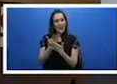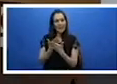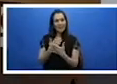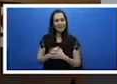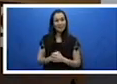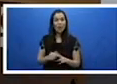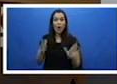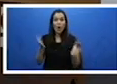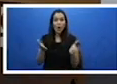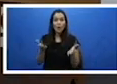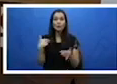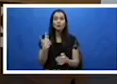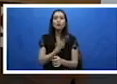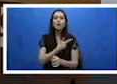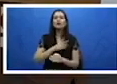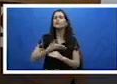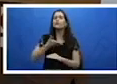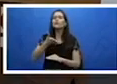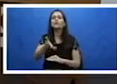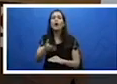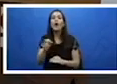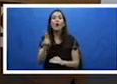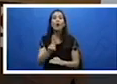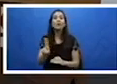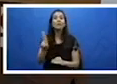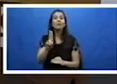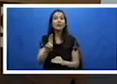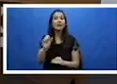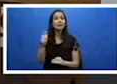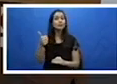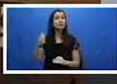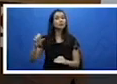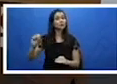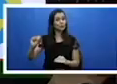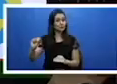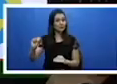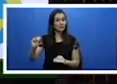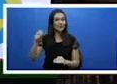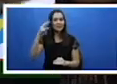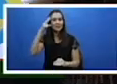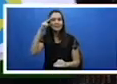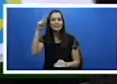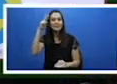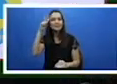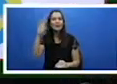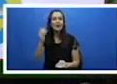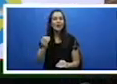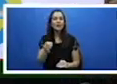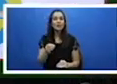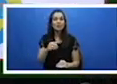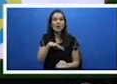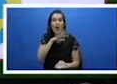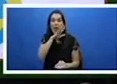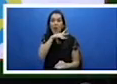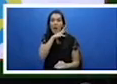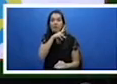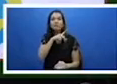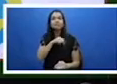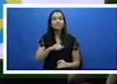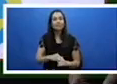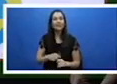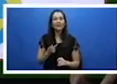vamos hoje trabalhar com a unidade 18, uma história de bichos, tá? É a